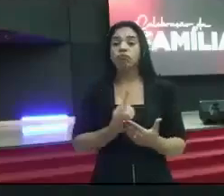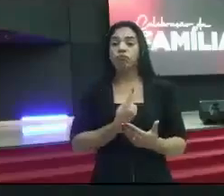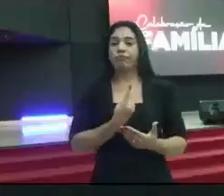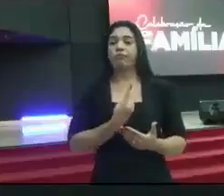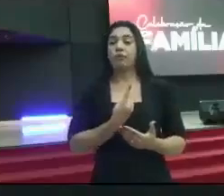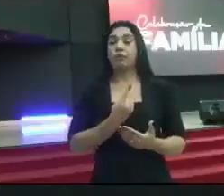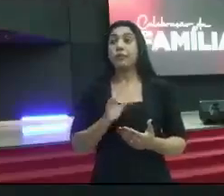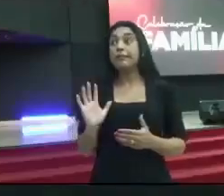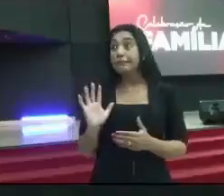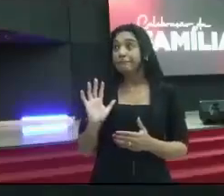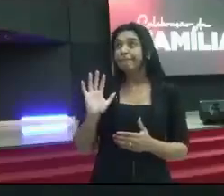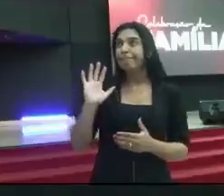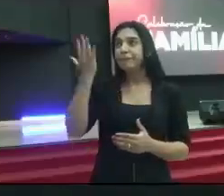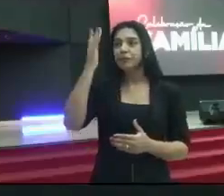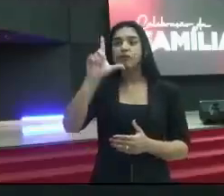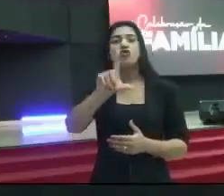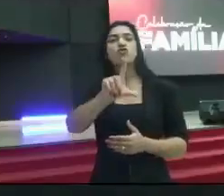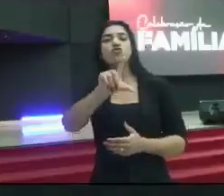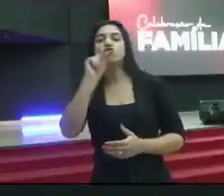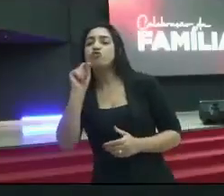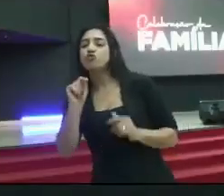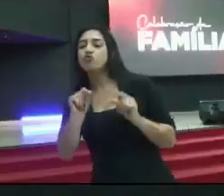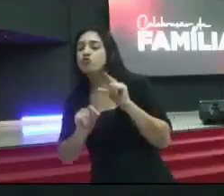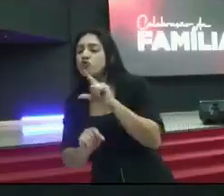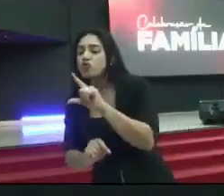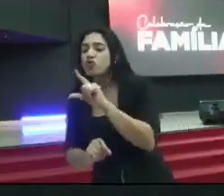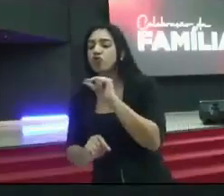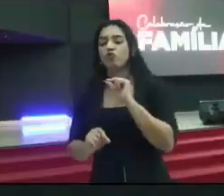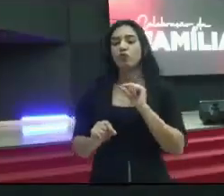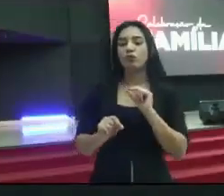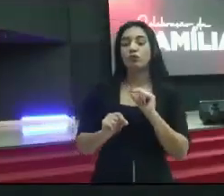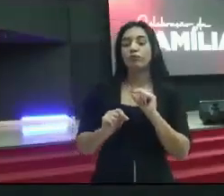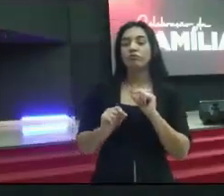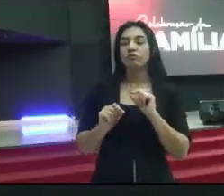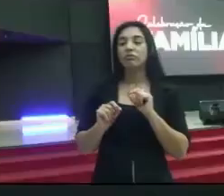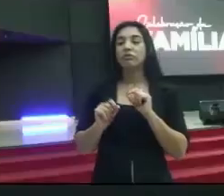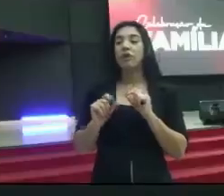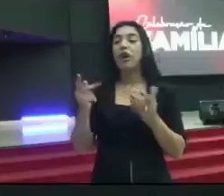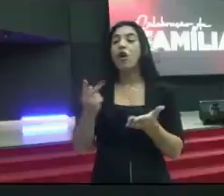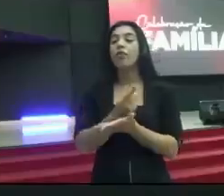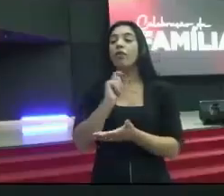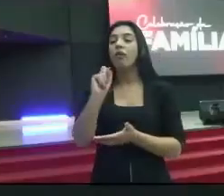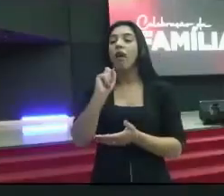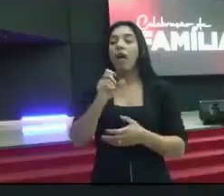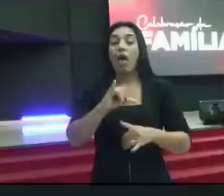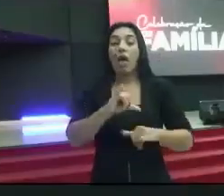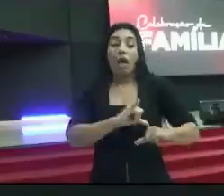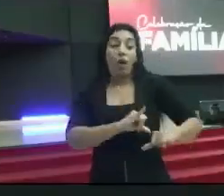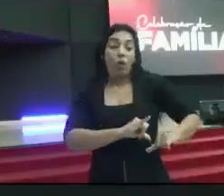nossas decisões geram sofrimento.